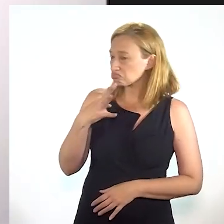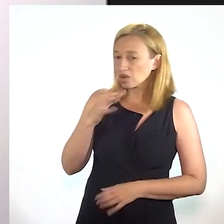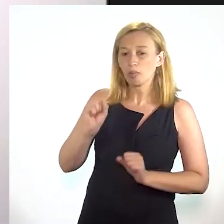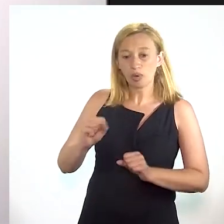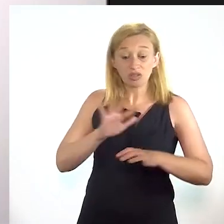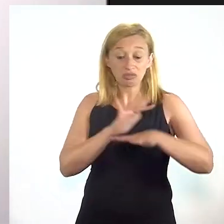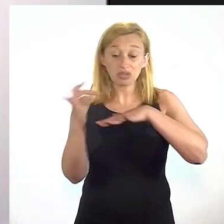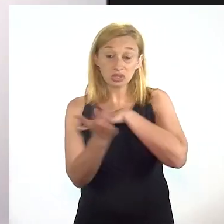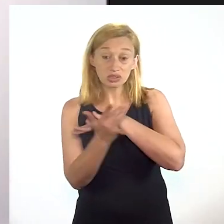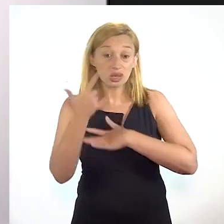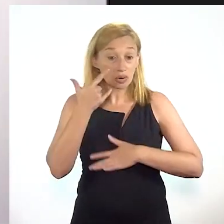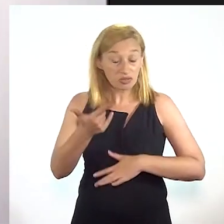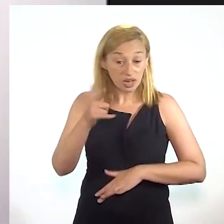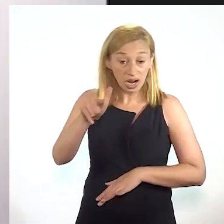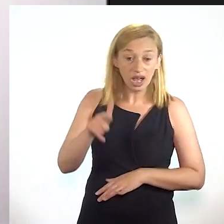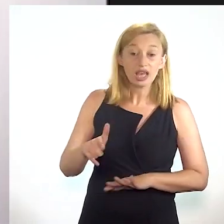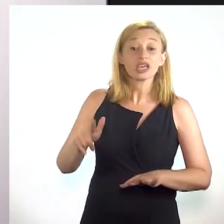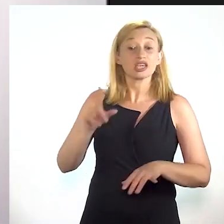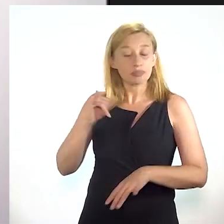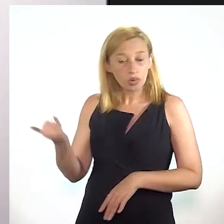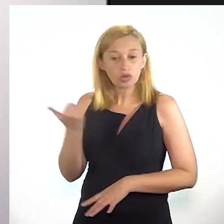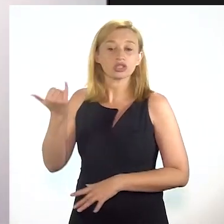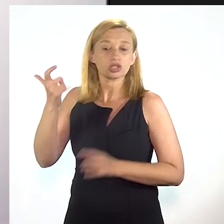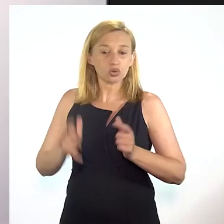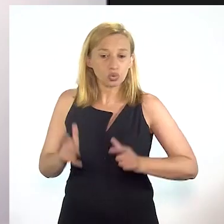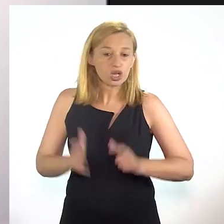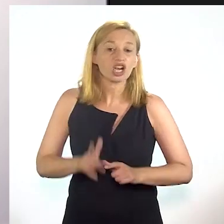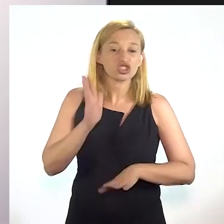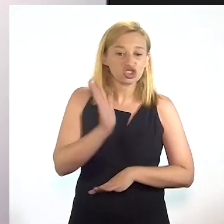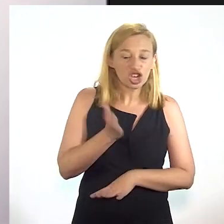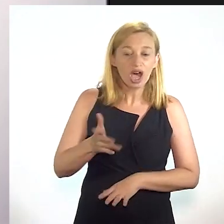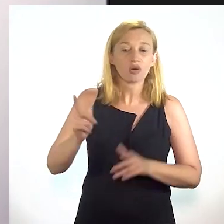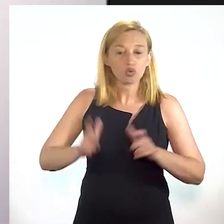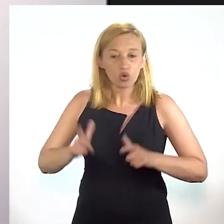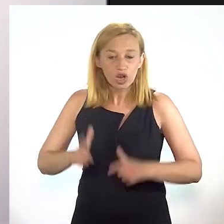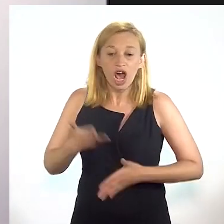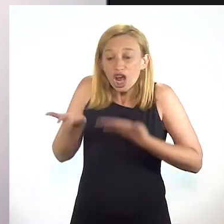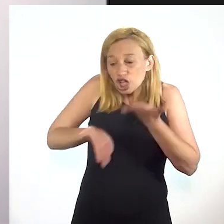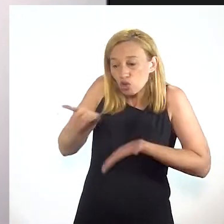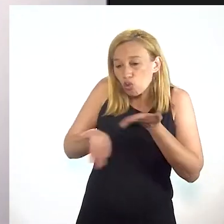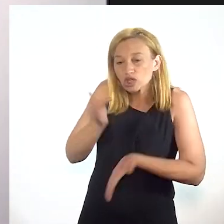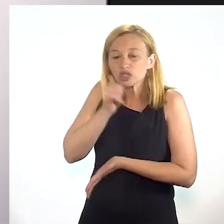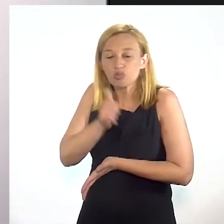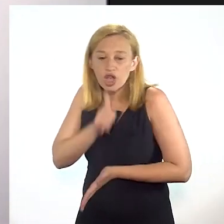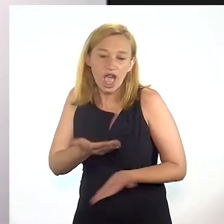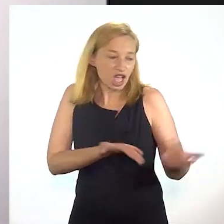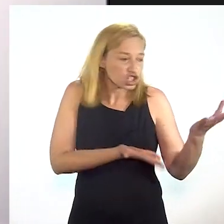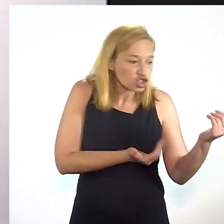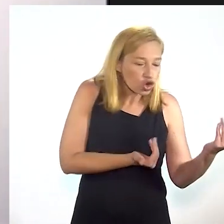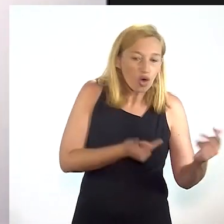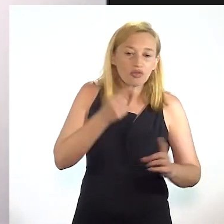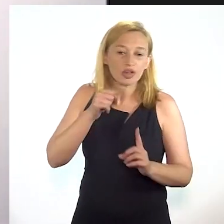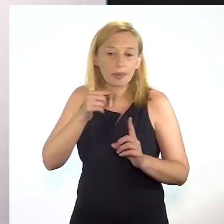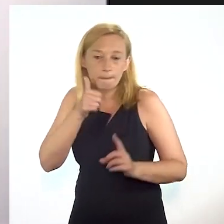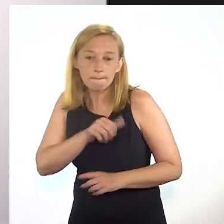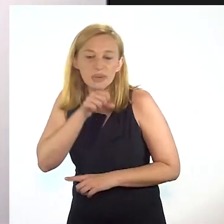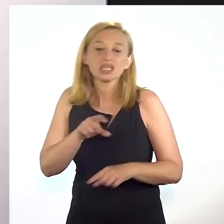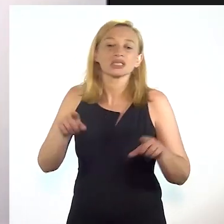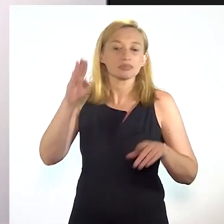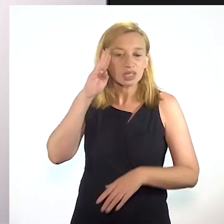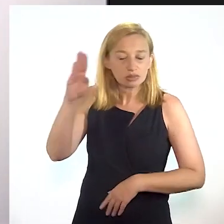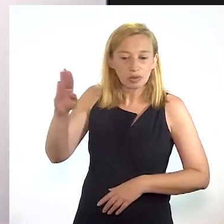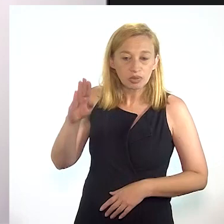conhecer nas redes sociais, foi um braço muito importante, né, porque já é um lugar que ele cuida de mulheres, de jovens